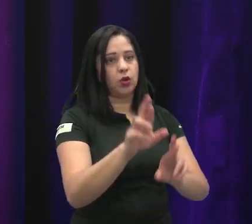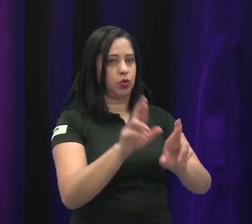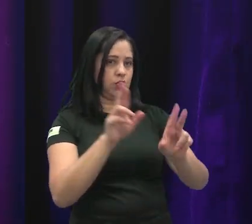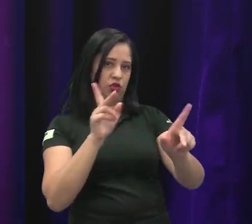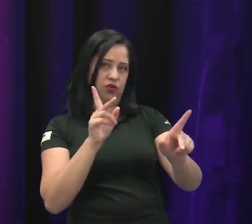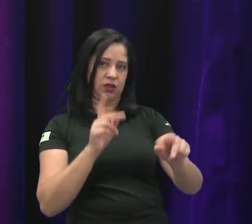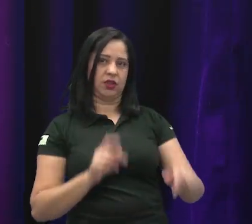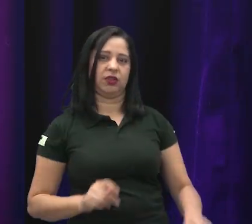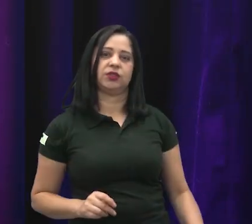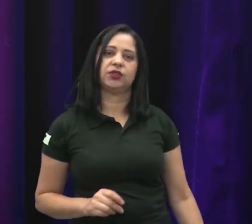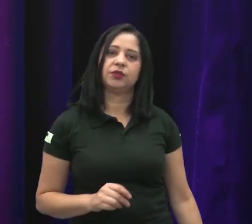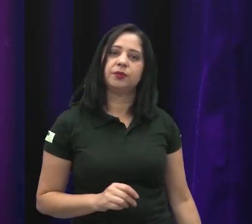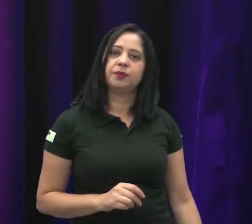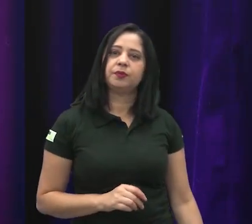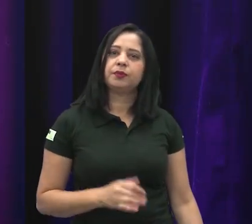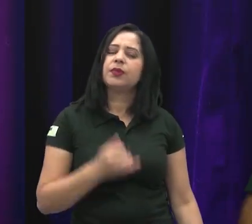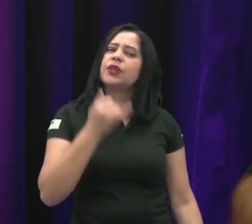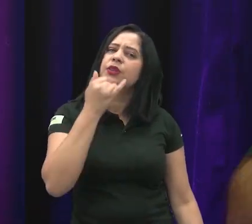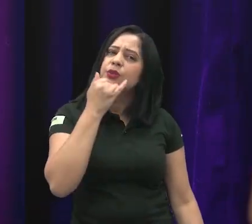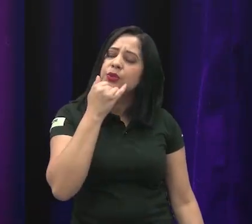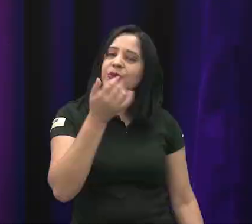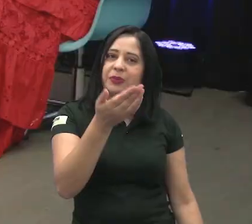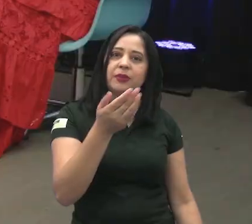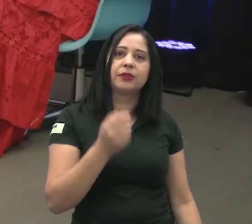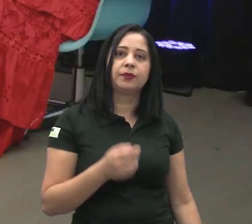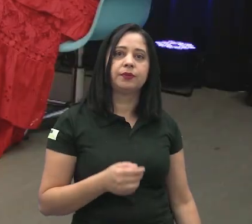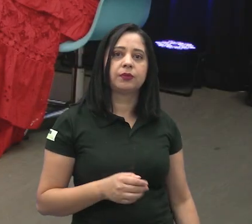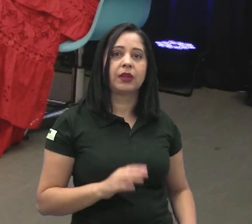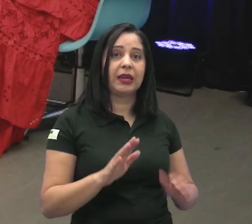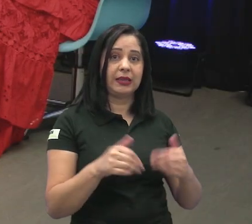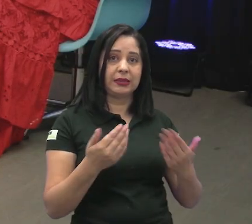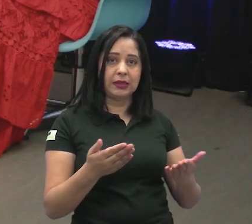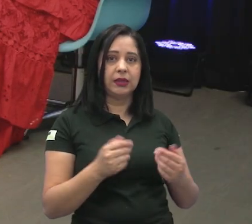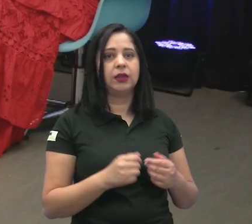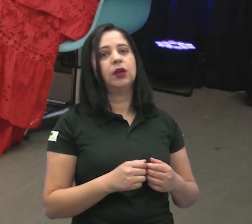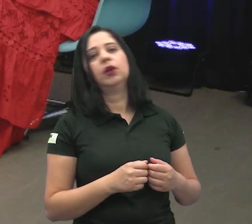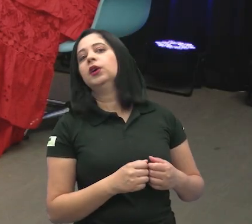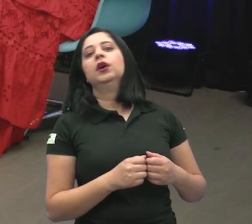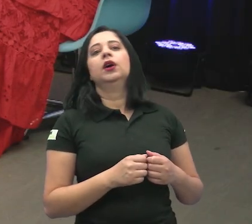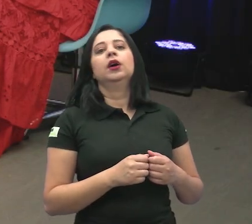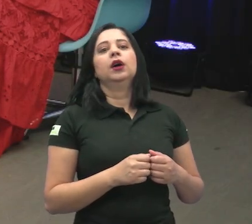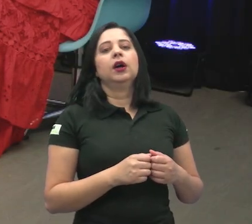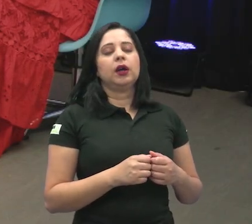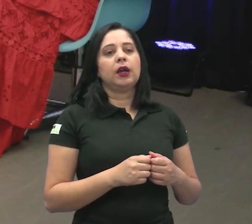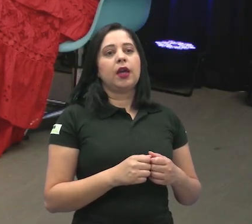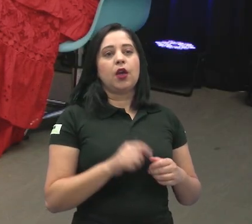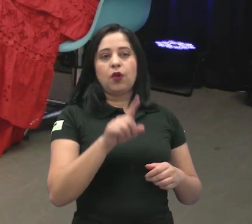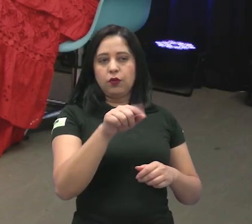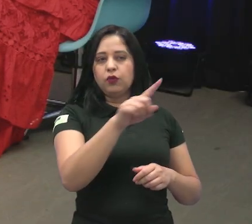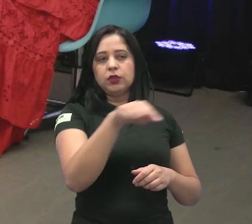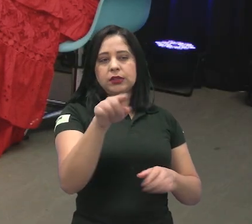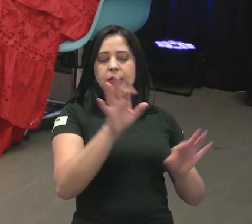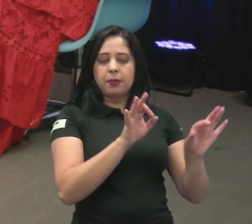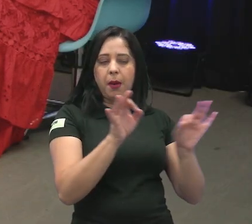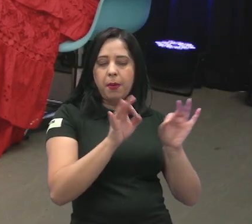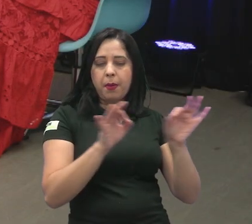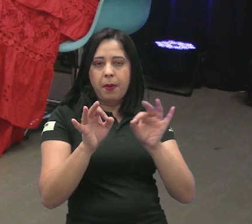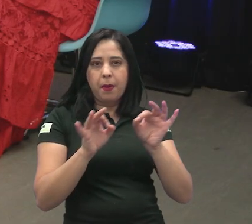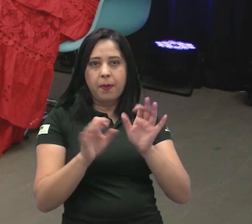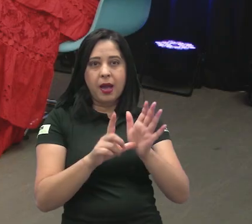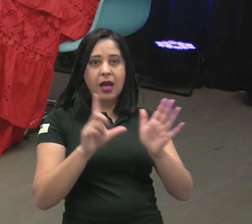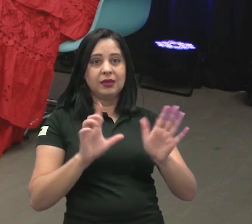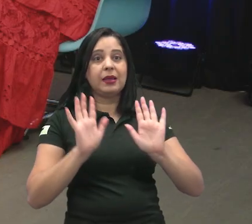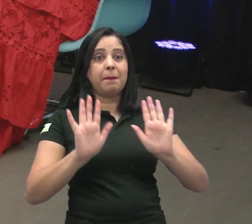pensa diferente o roteiro. Me perdoe, mesmo quando vocês pensam tudo isso, roteirizam tudo isso, quando vai